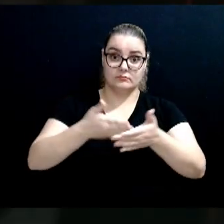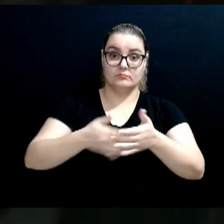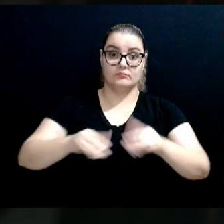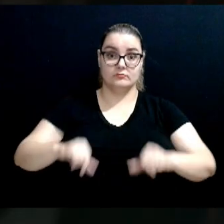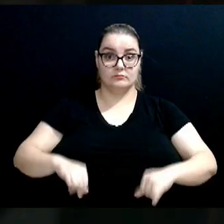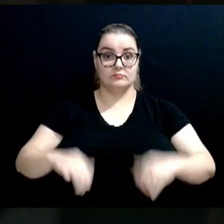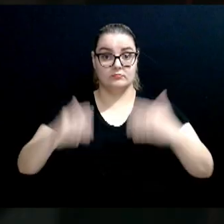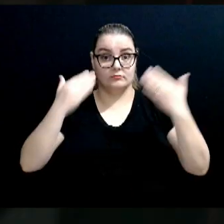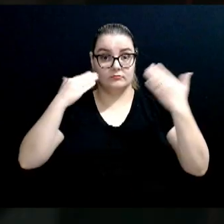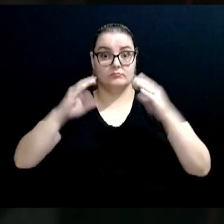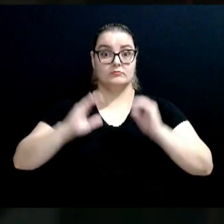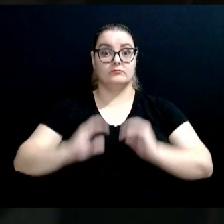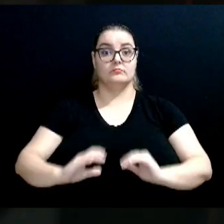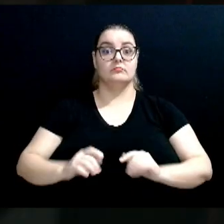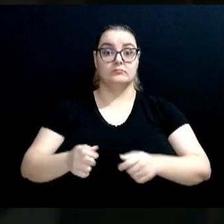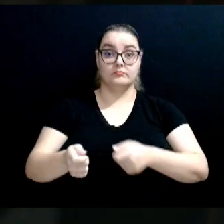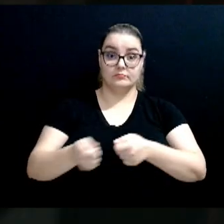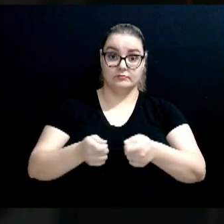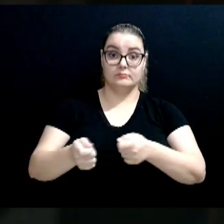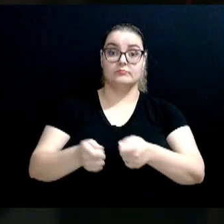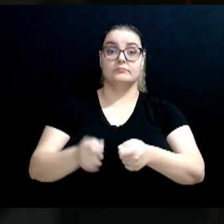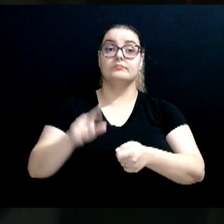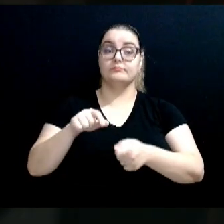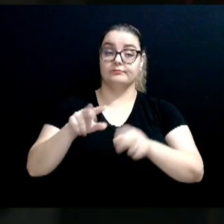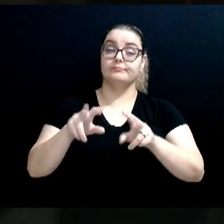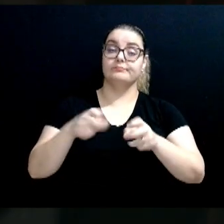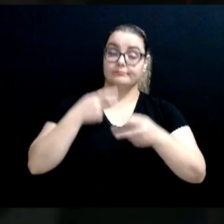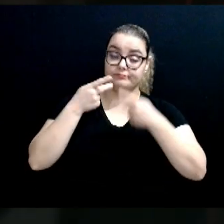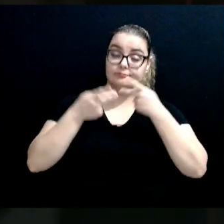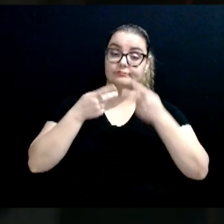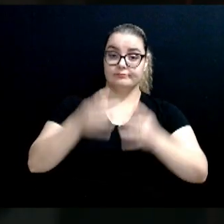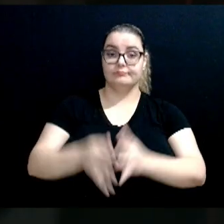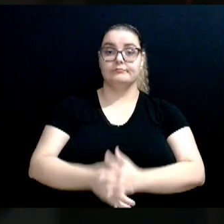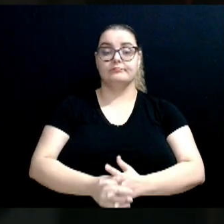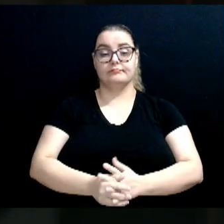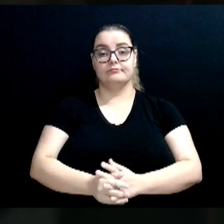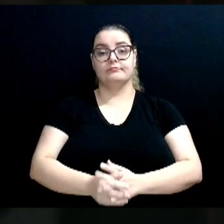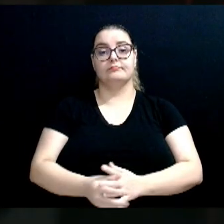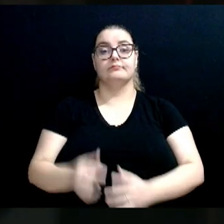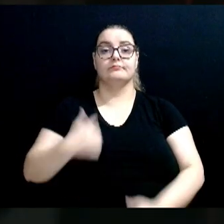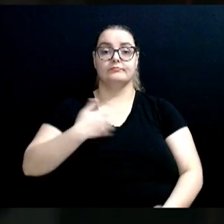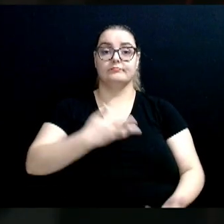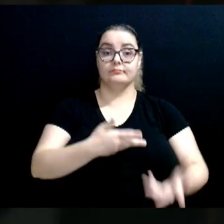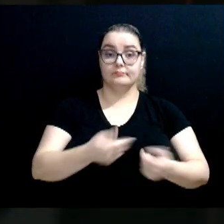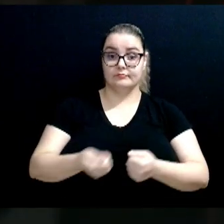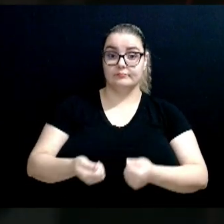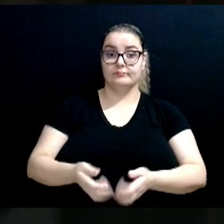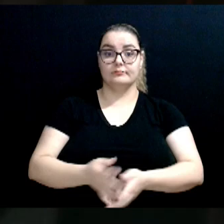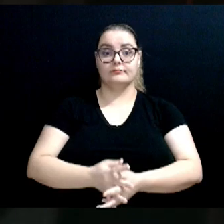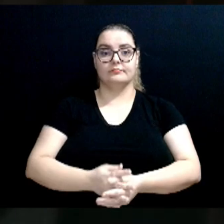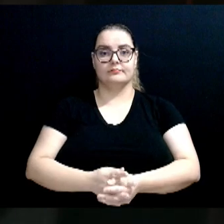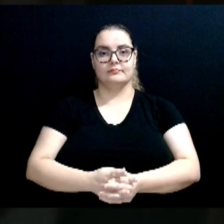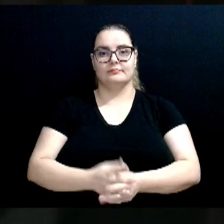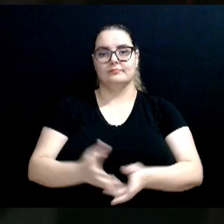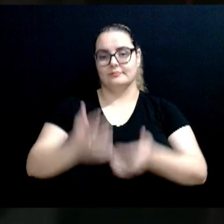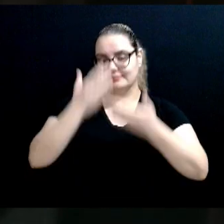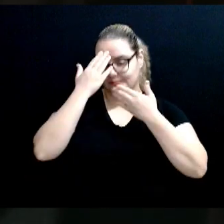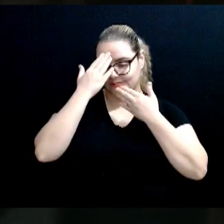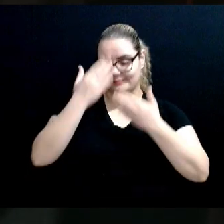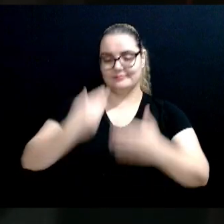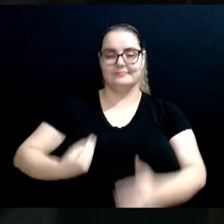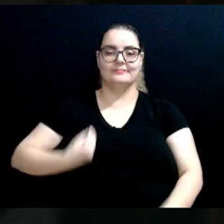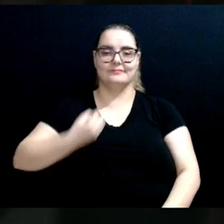comportamento manipulador. É sobre isso que a gente vai falar, então, com as nossas convidadas. Eu quero agradecer a presença e dar as boas-vindas